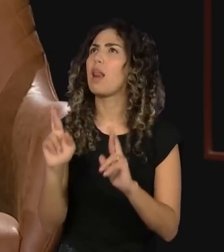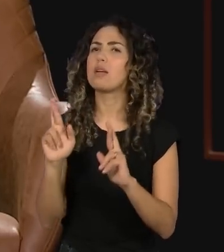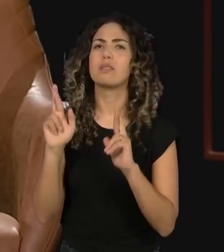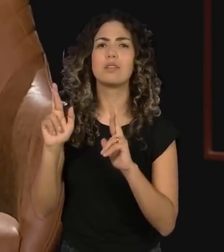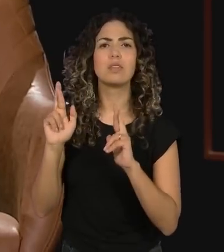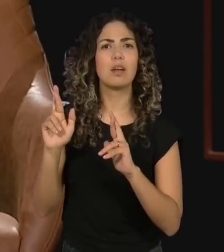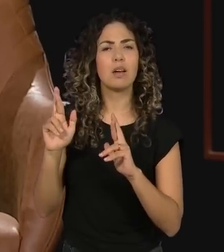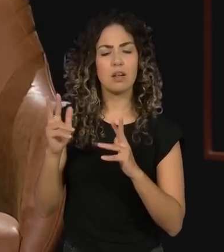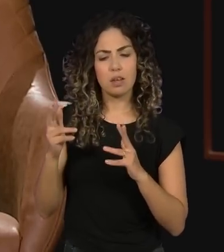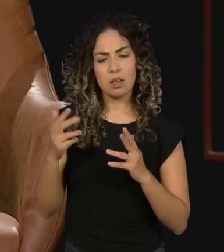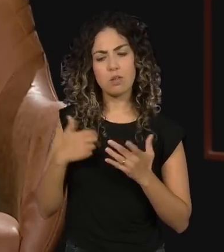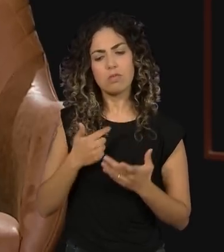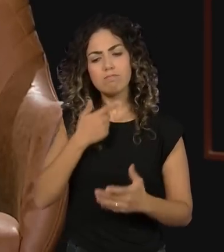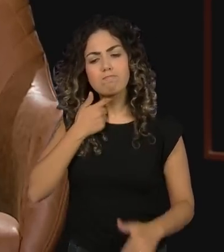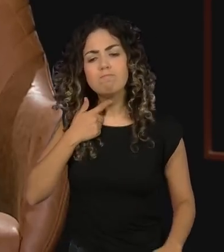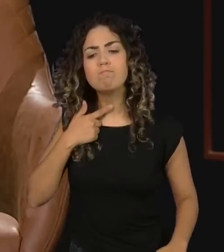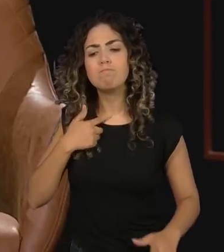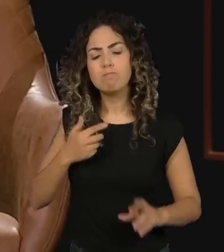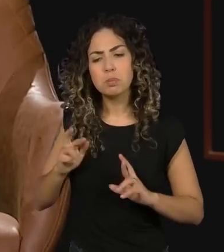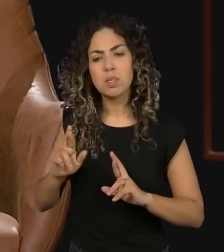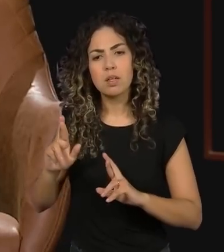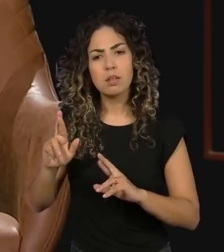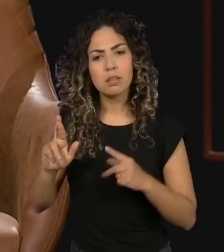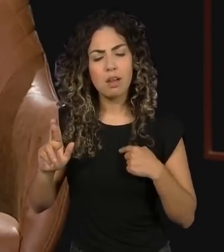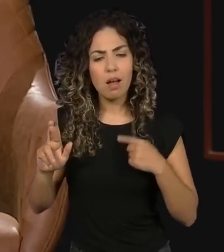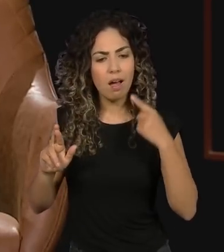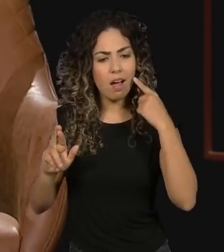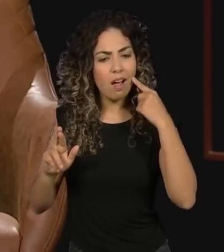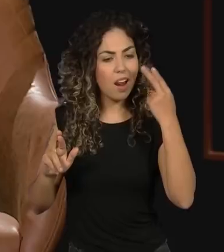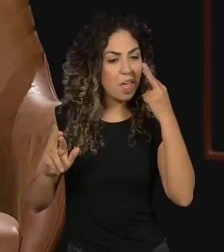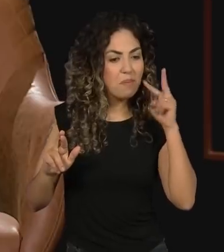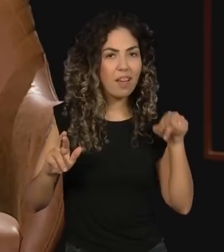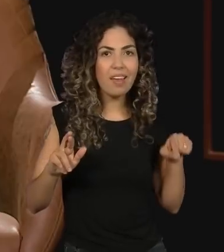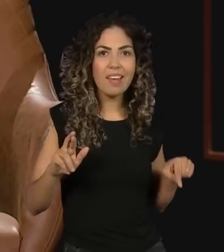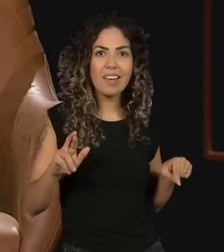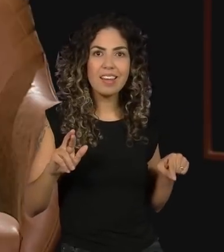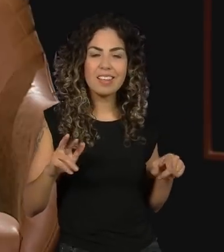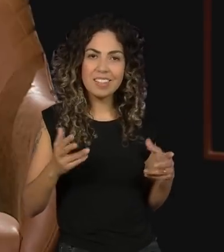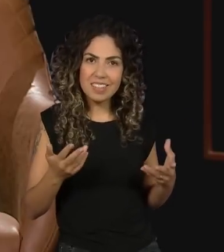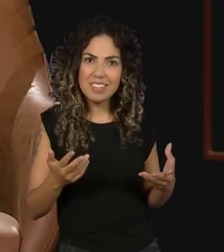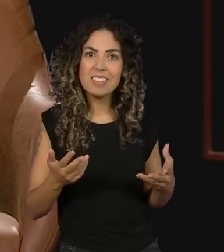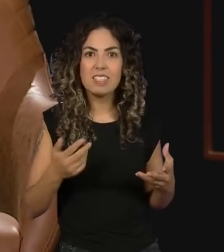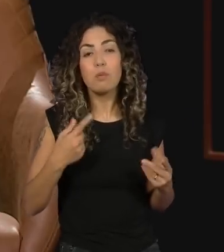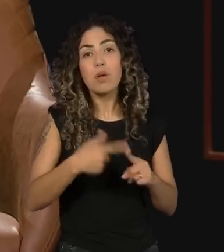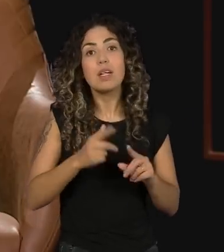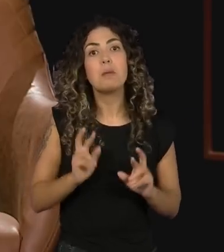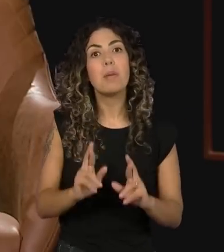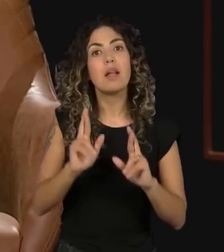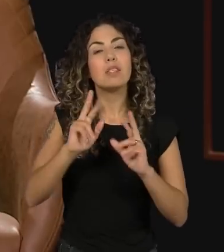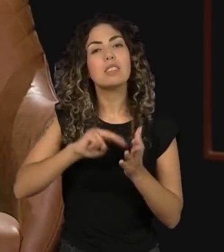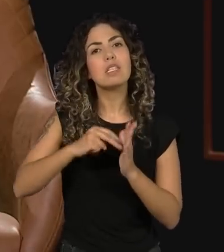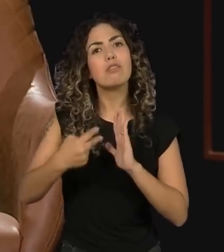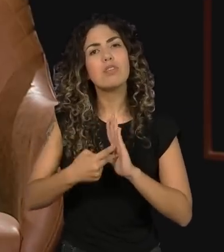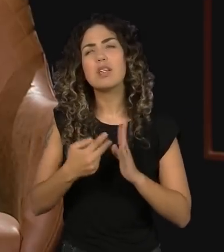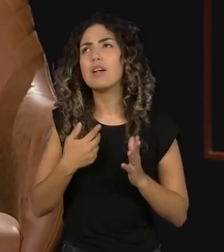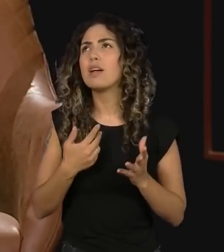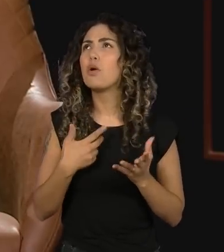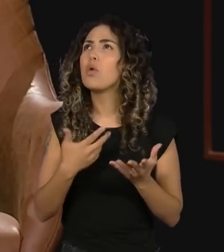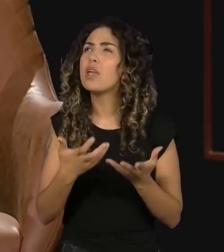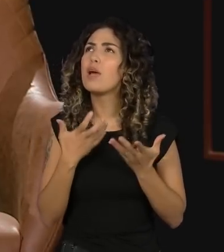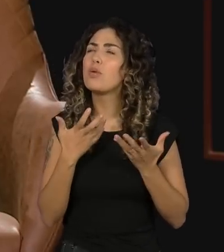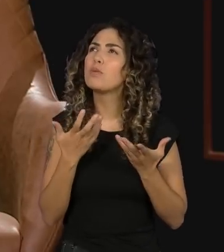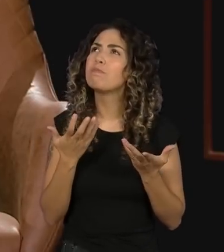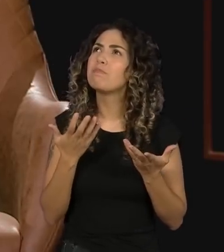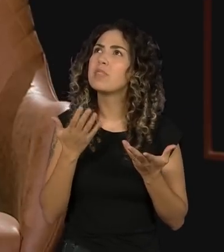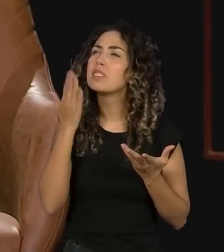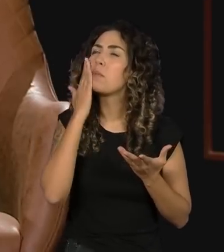dentro de mim para que a gente pudesse encontrar respostas e não só respostas, sabe,